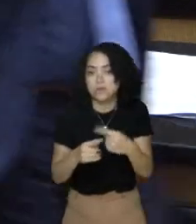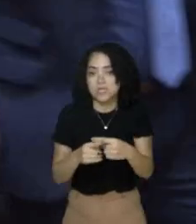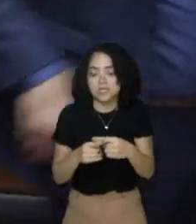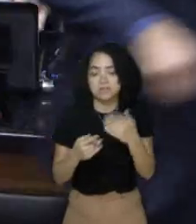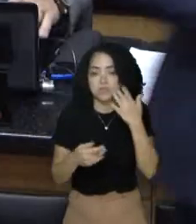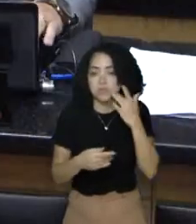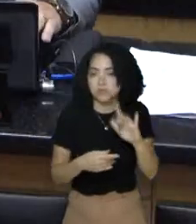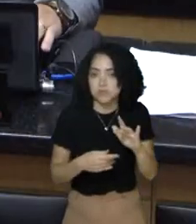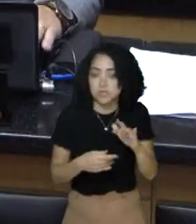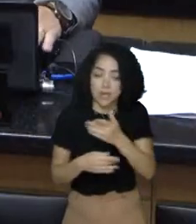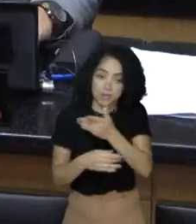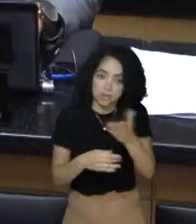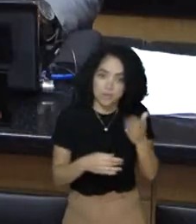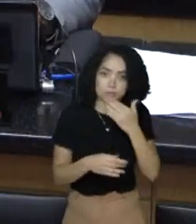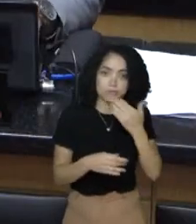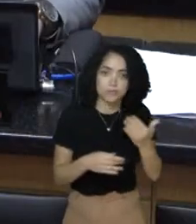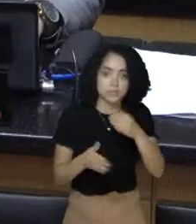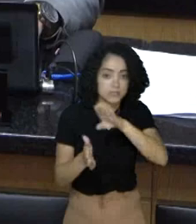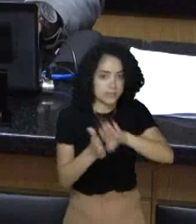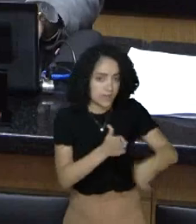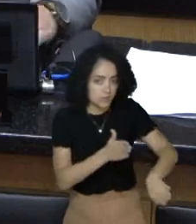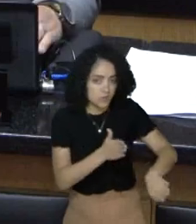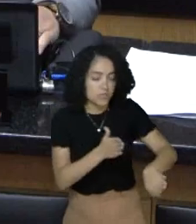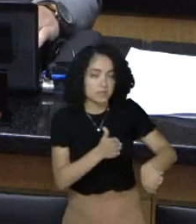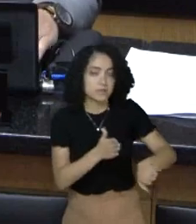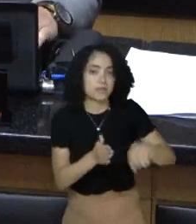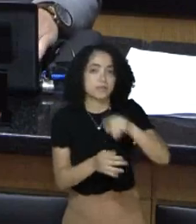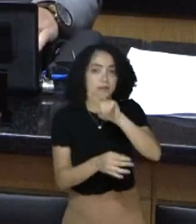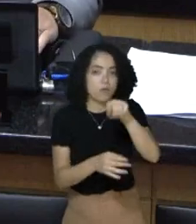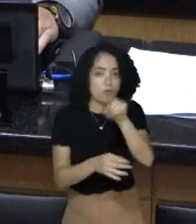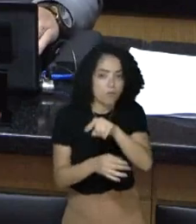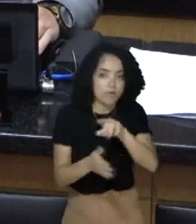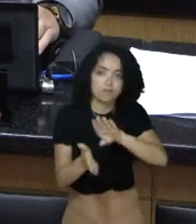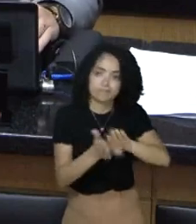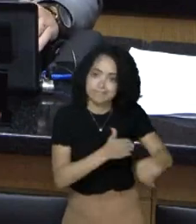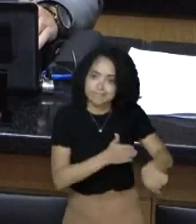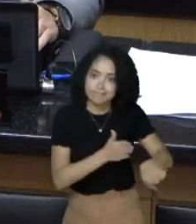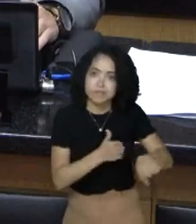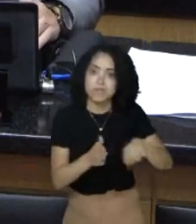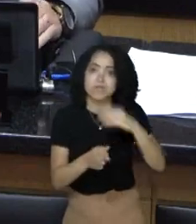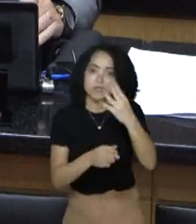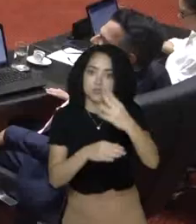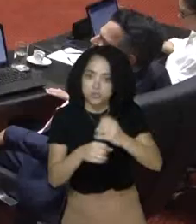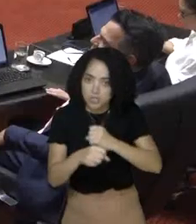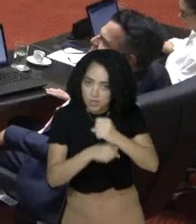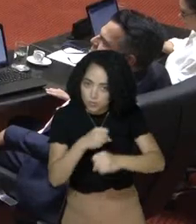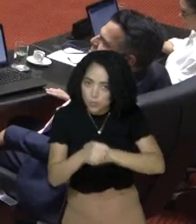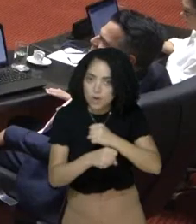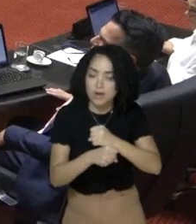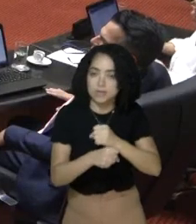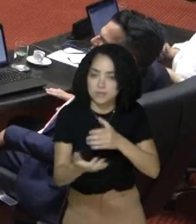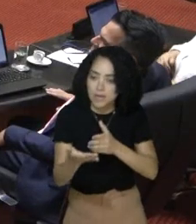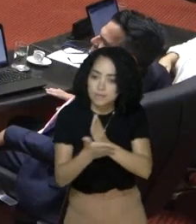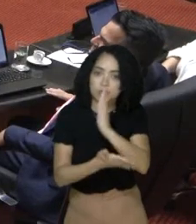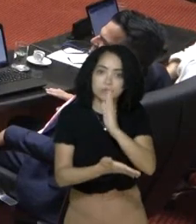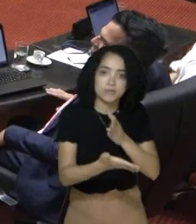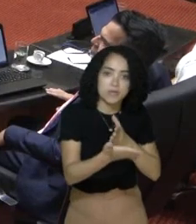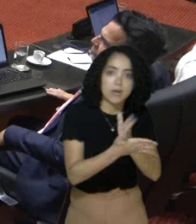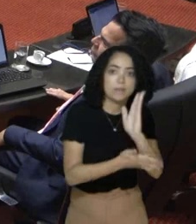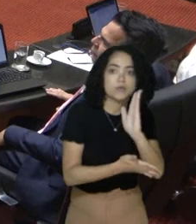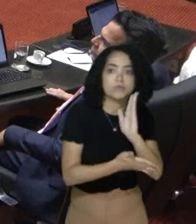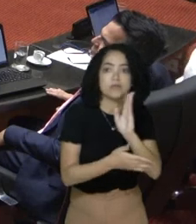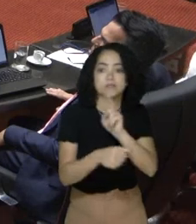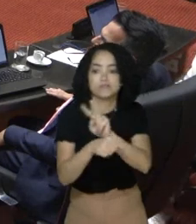senhores que rejeitem o veto, afinal de contas, nós passamos aqui 4 anos aprovando matéria de